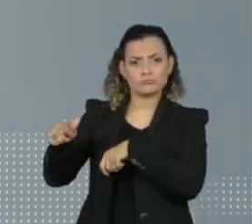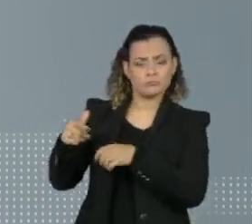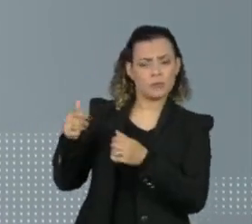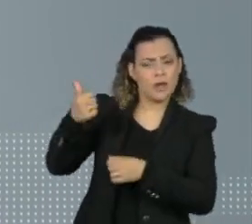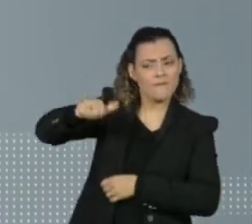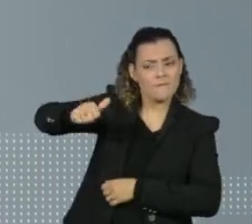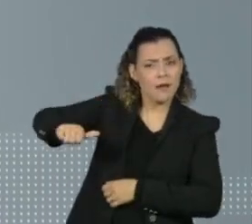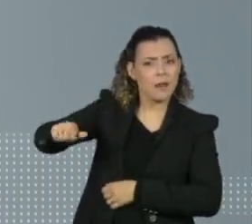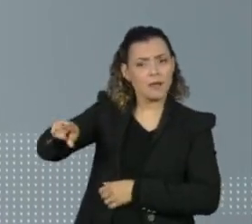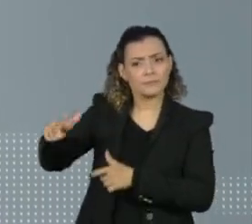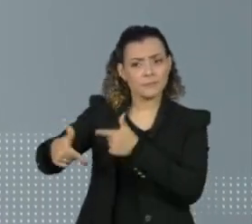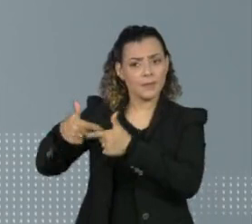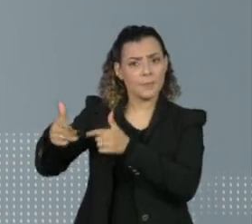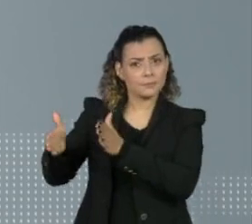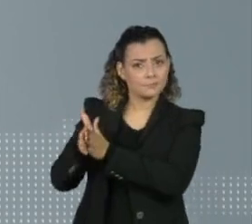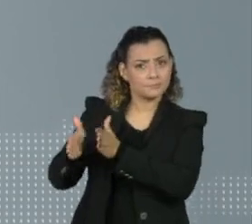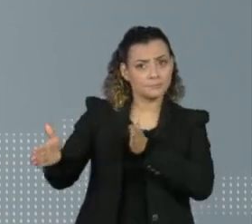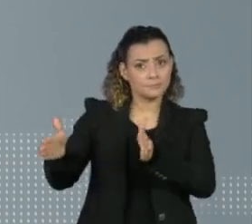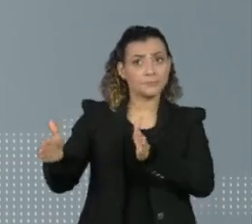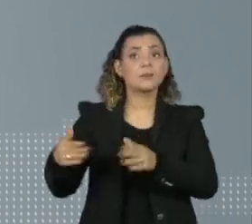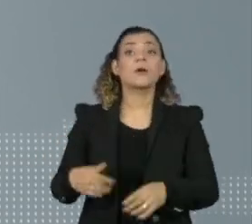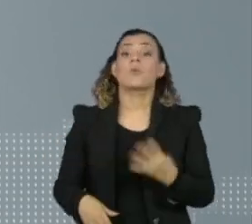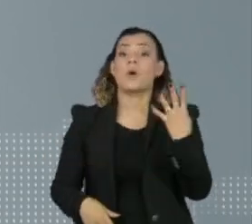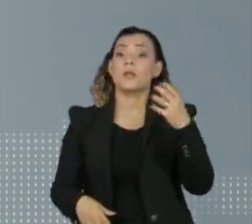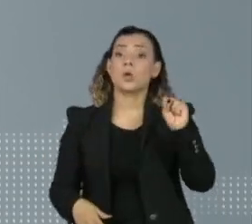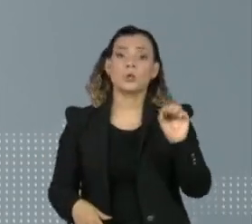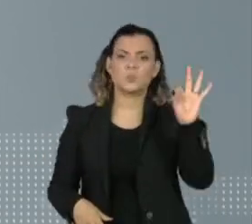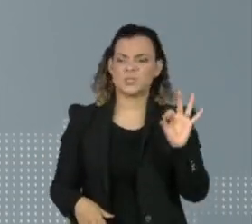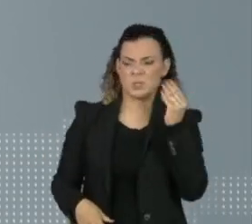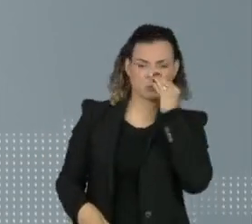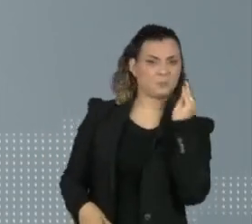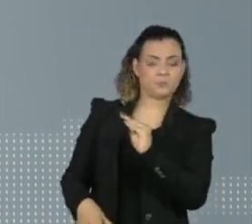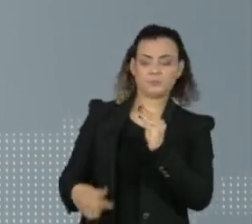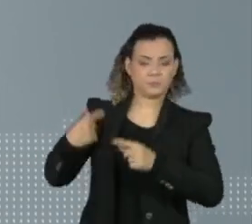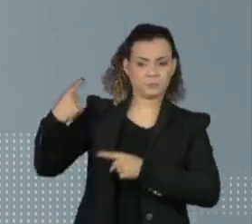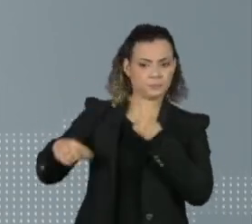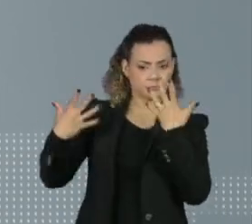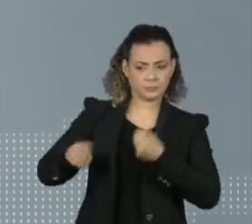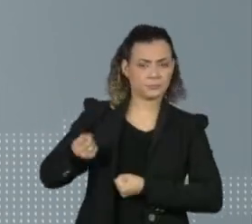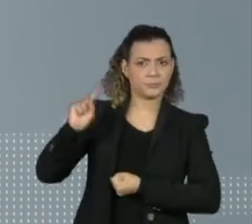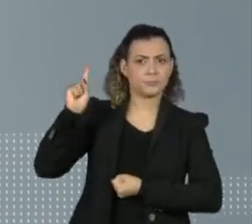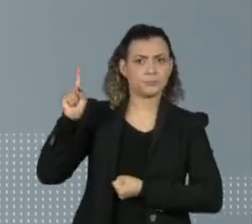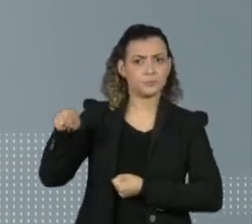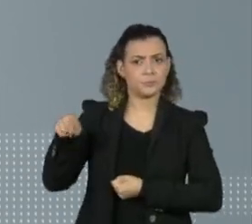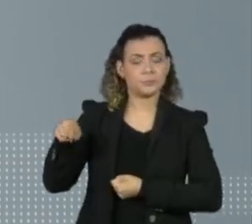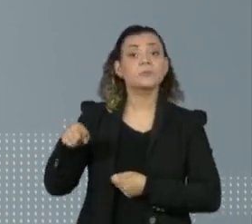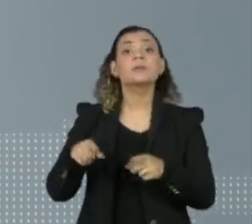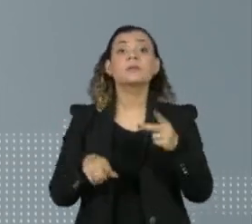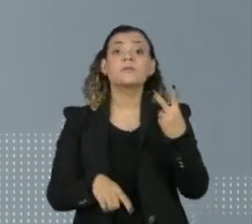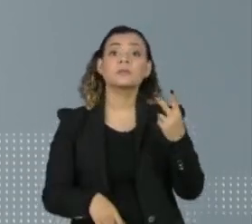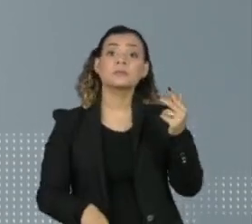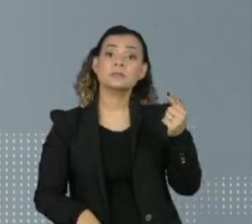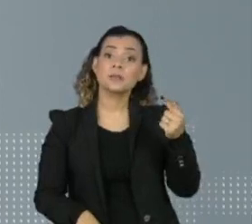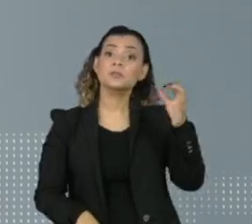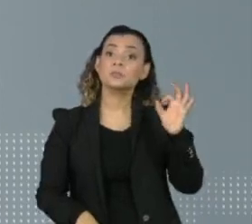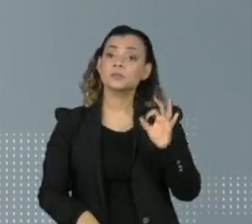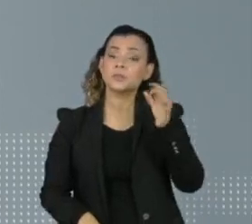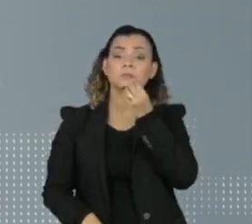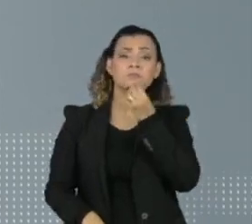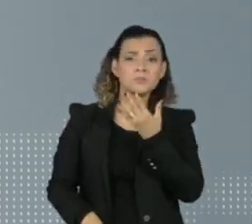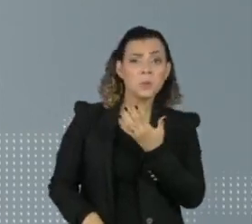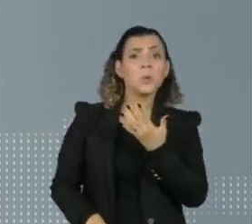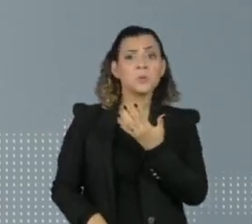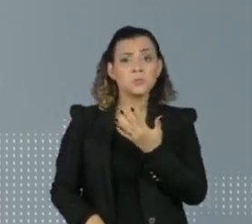48 por cento dos entrevistados reprovam o trabalho de bolsonaro na gestão do país para 27 por cento ela é